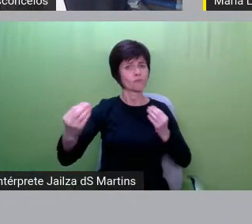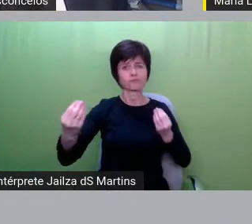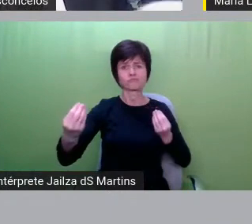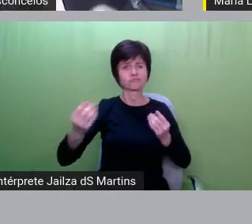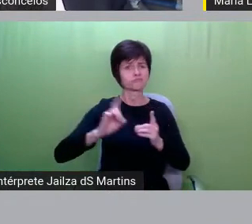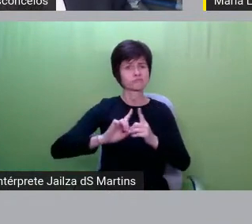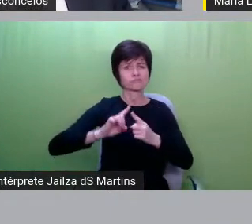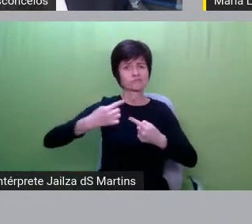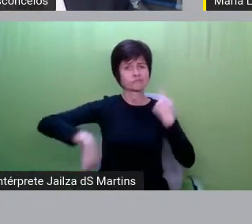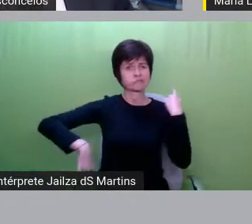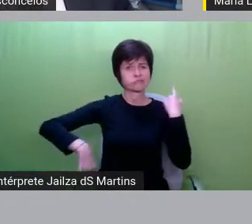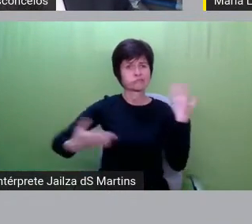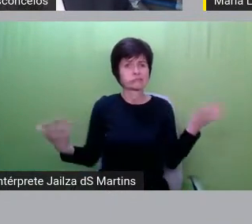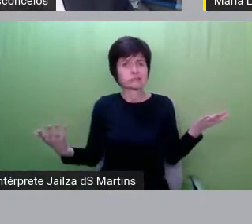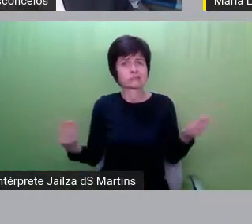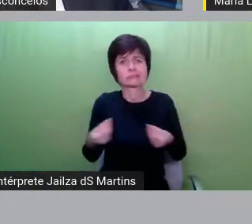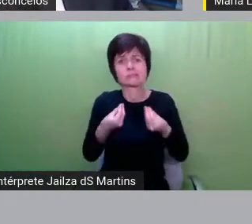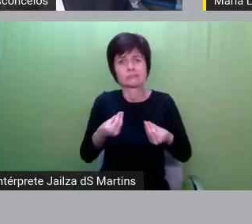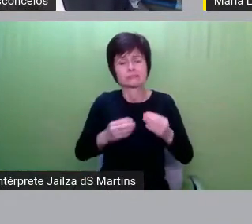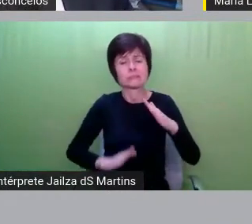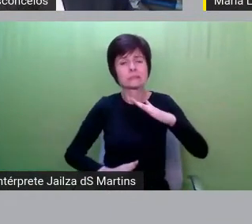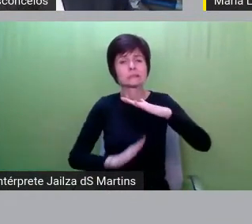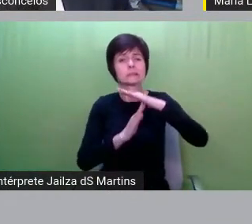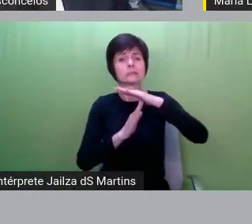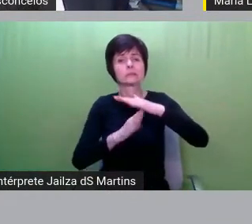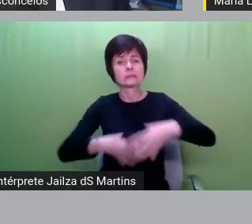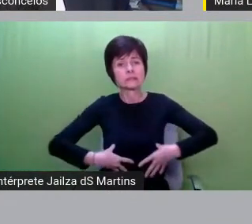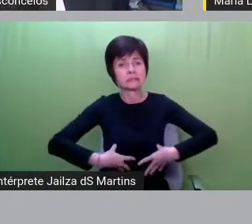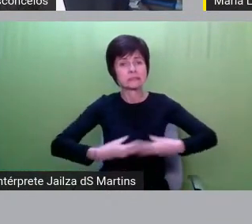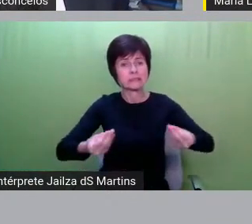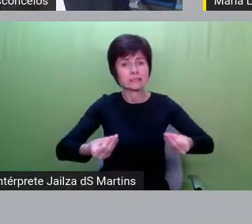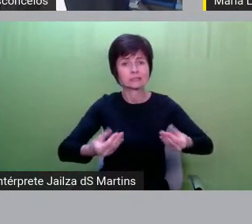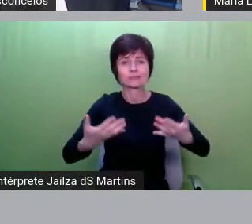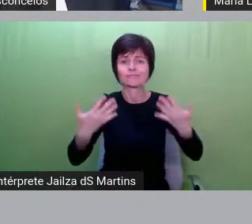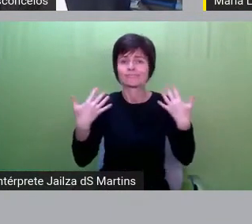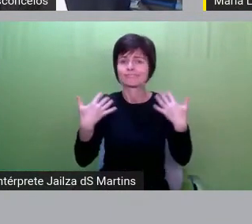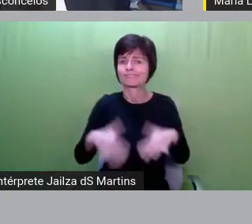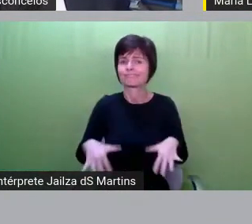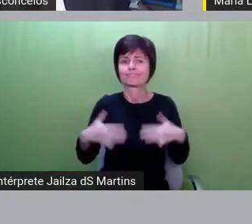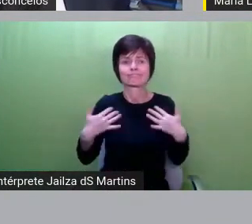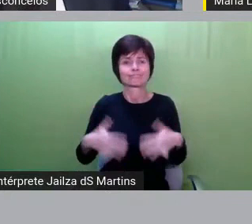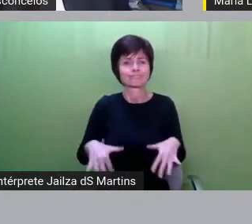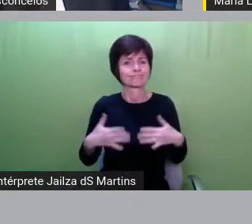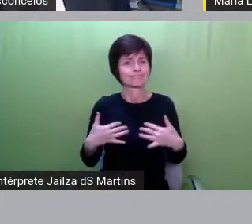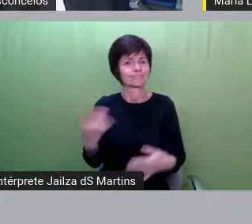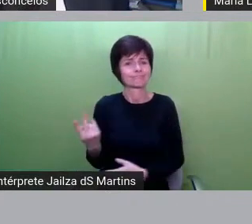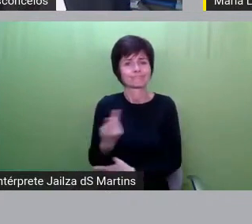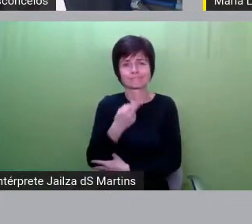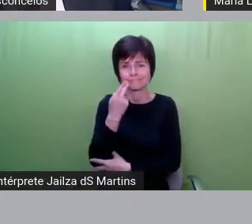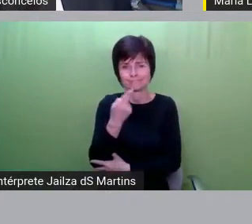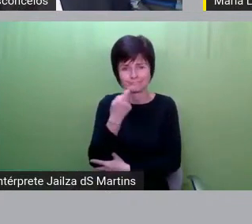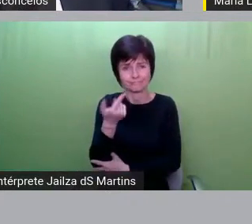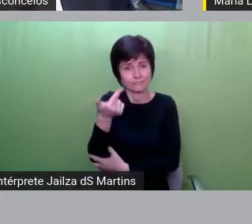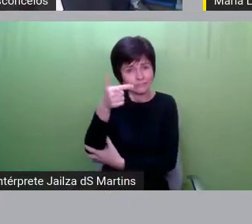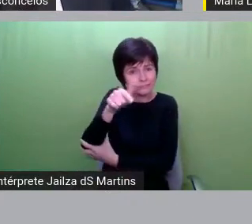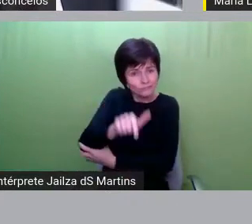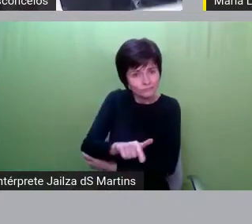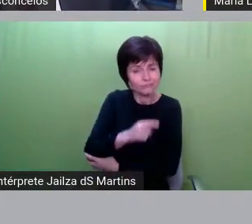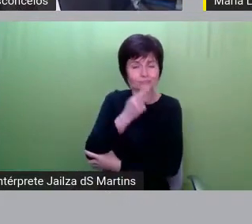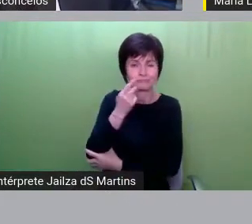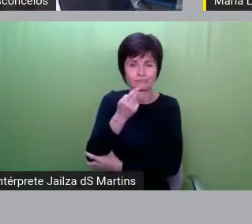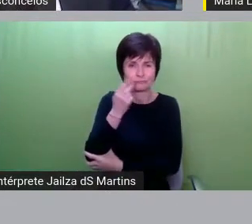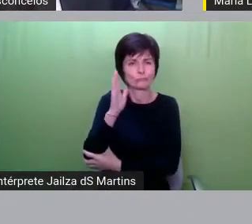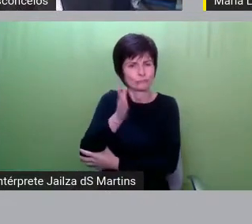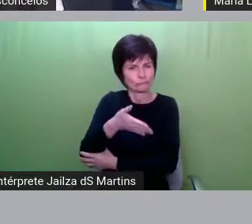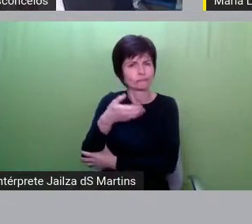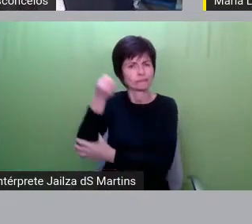Agora, o teto de gastos, professora, foi o professor Antônio. Eu vou repisar um pouco do que você já trouxe,